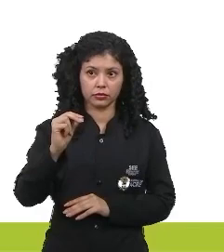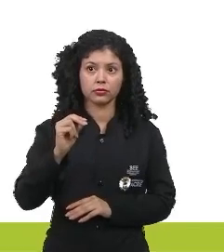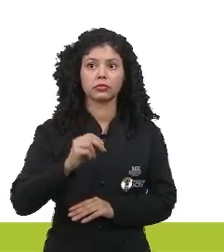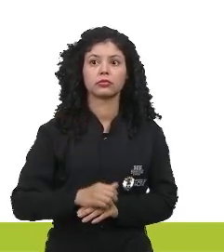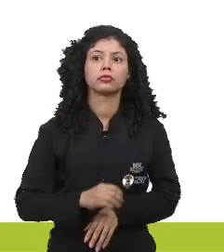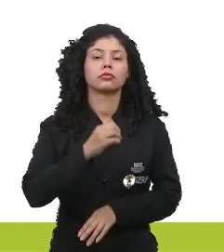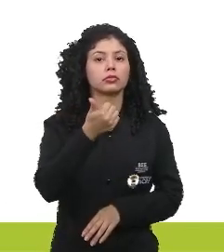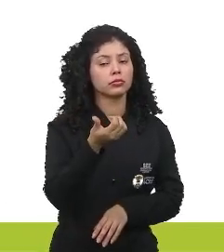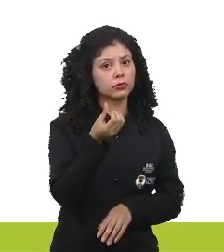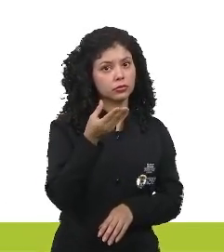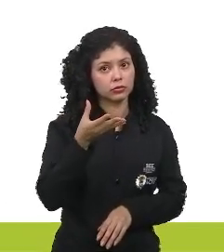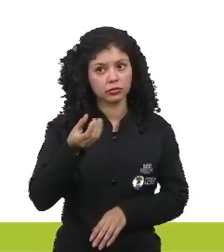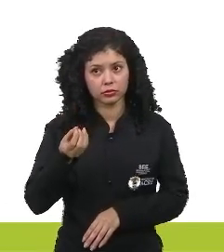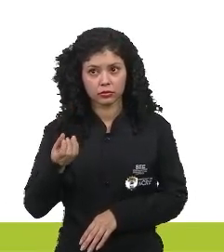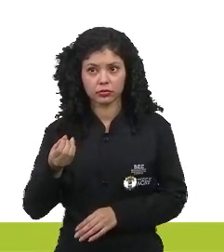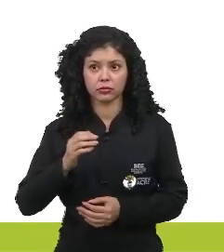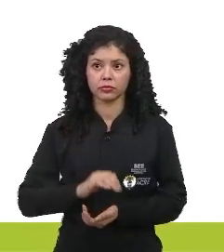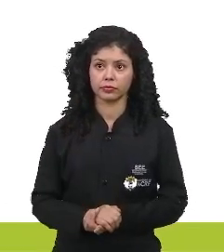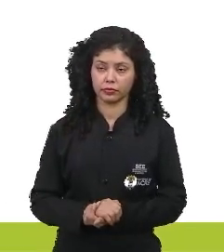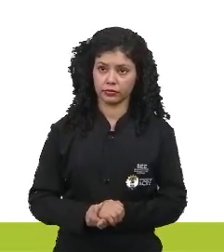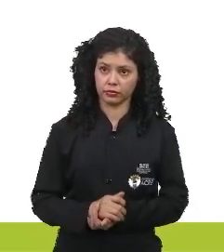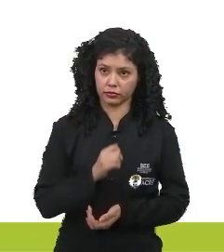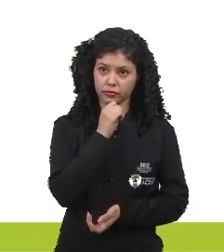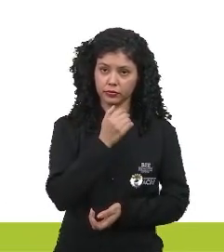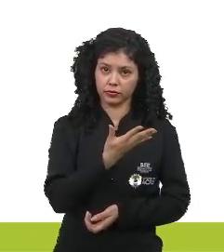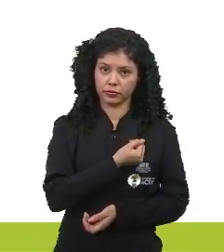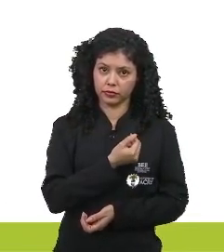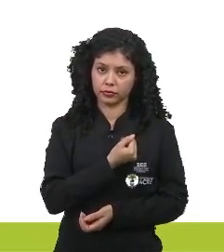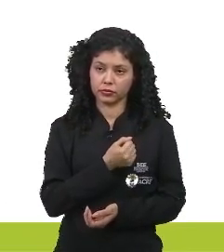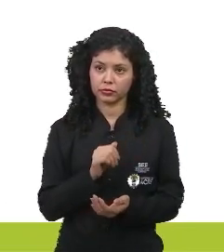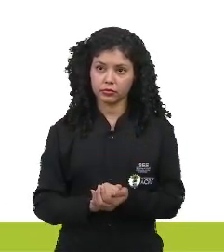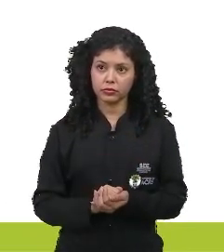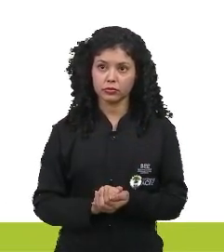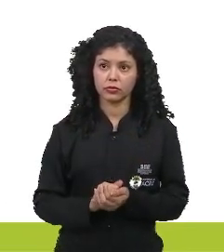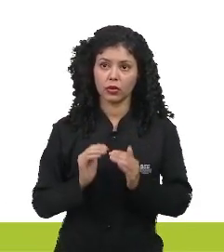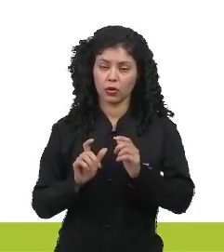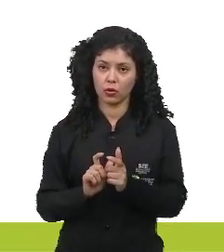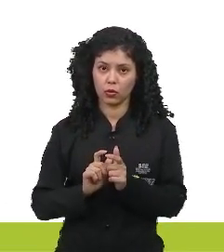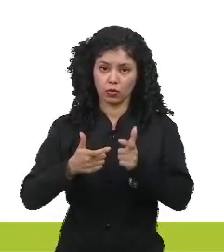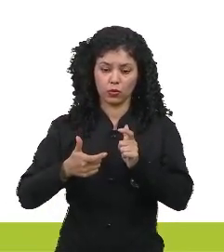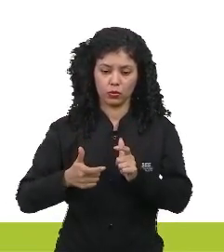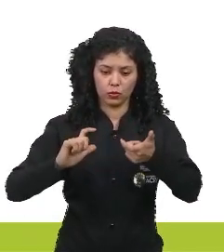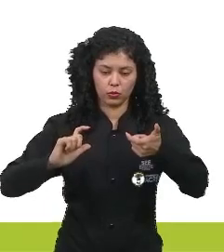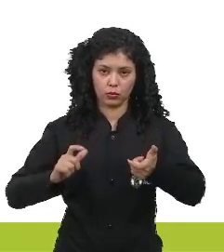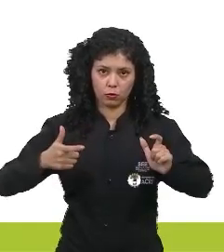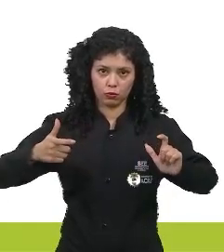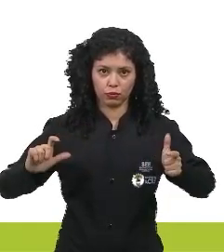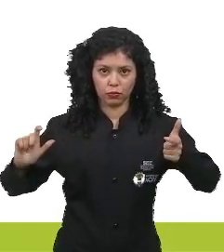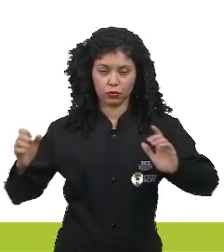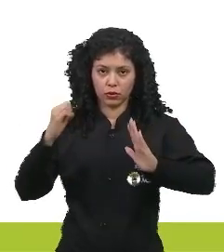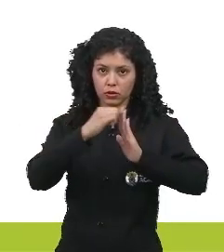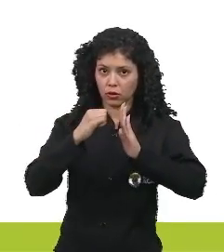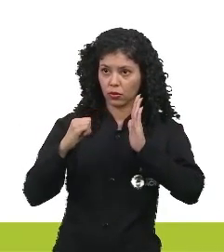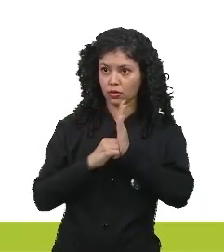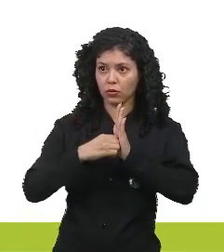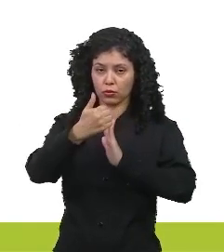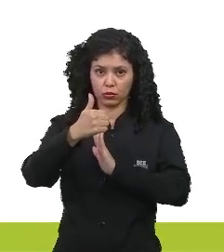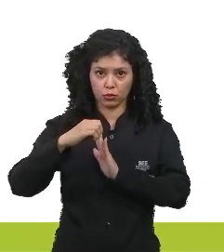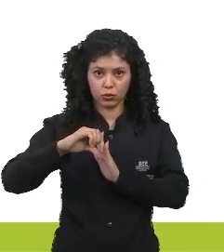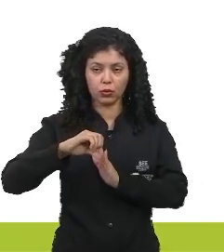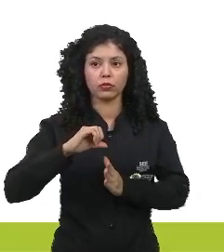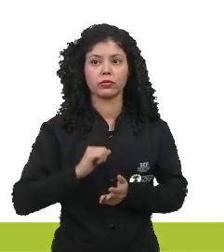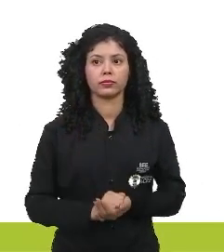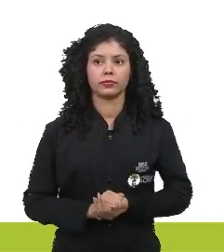1450, 1600, nós temos um número que só vai aumentando até o século XIX.